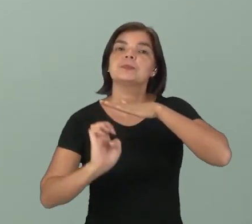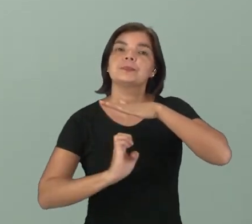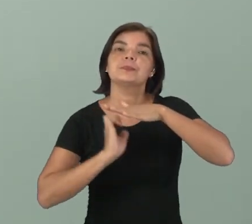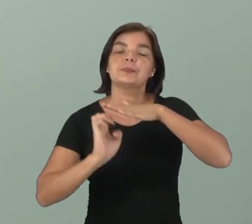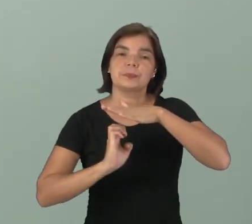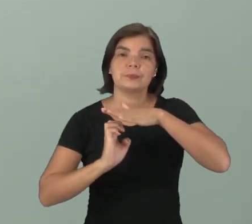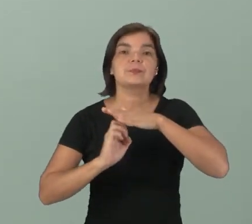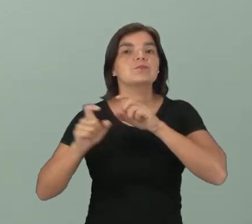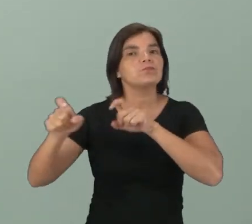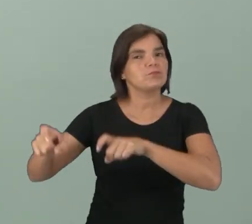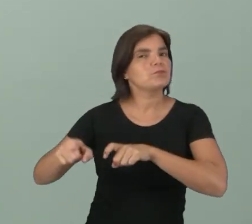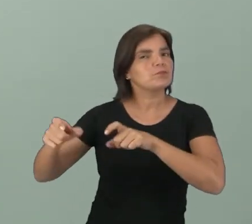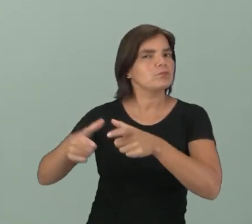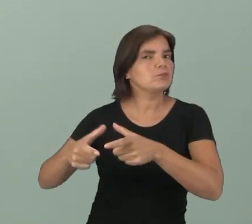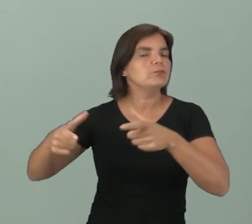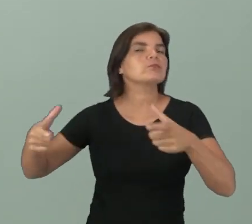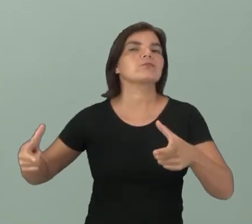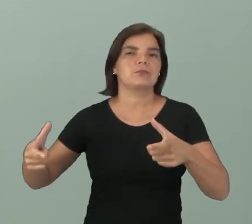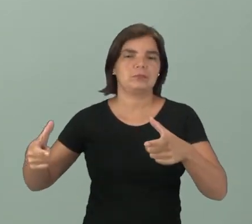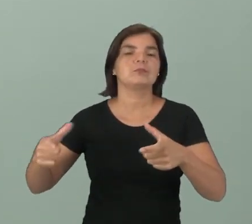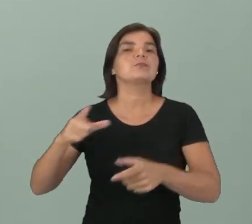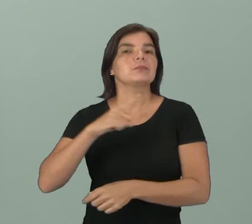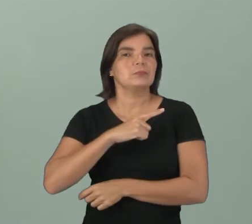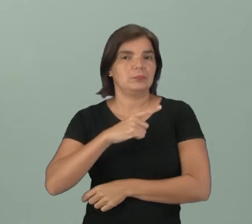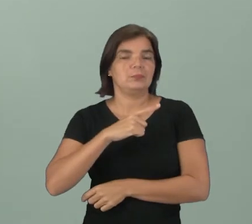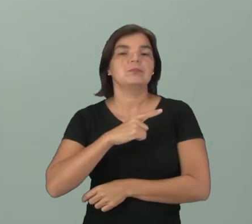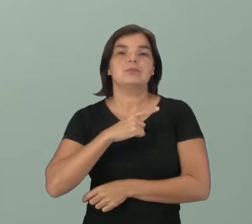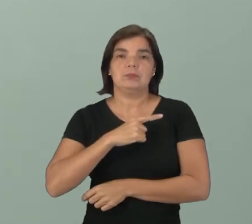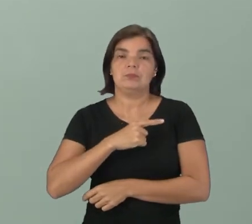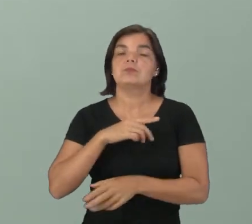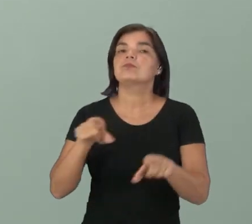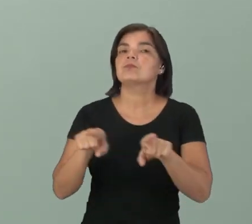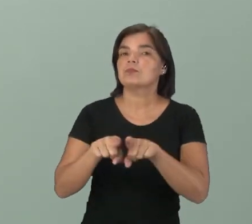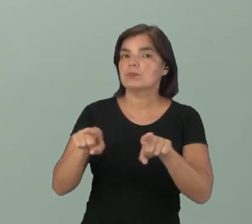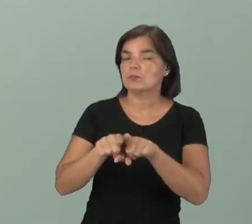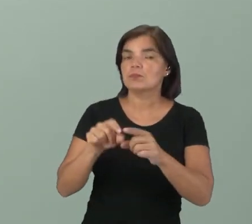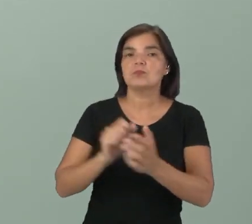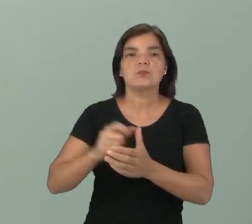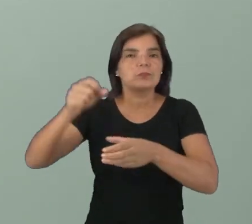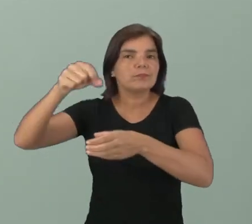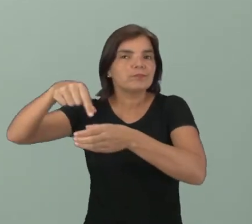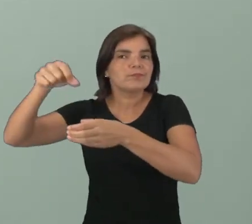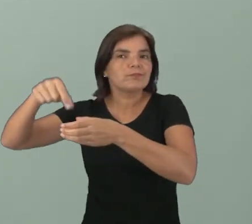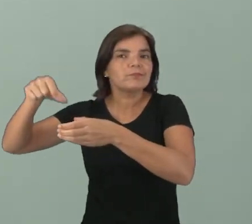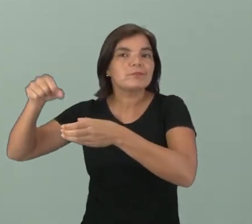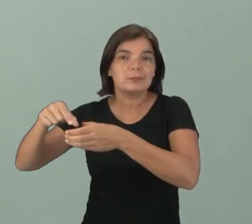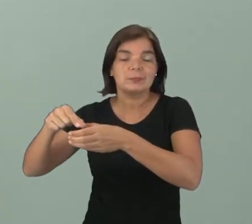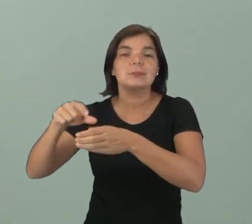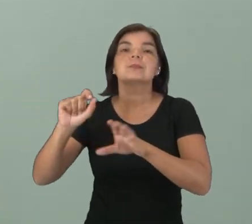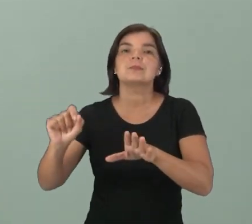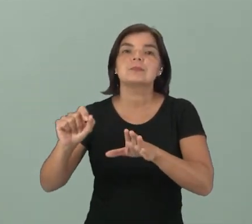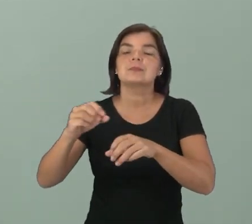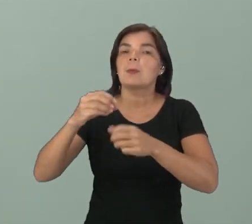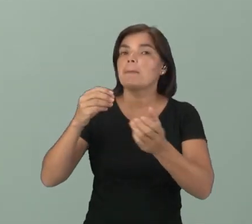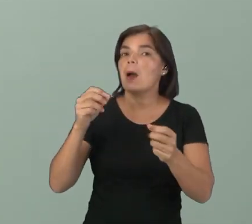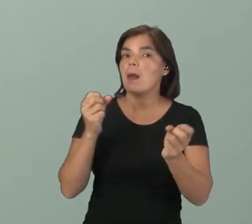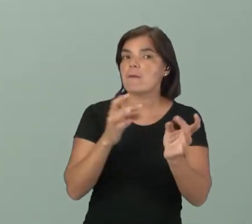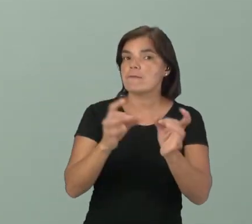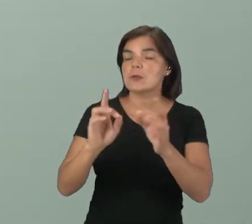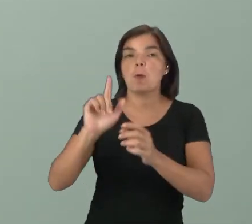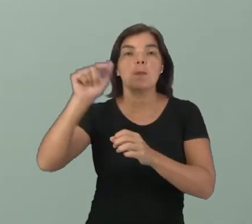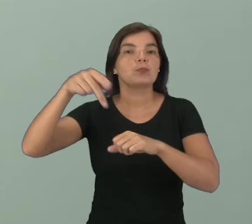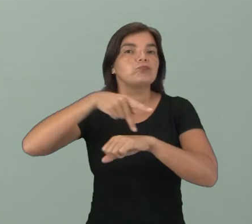as grandes fazendas agrícolas que servem para monoculturas, os chamados plantations, para a exportação.